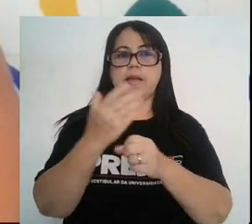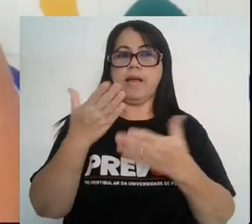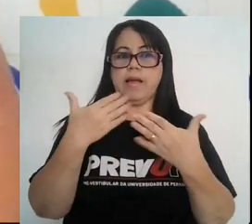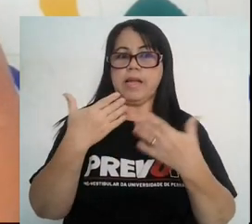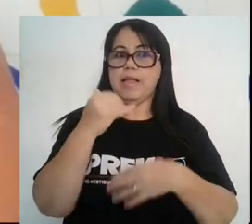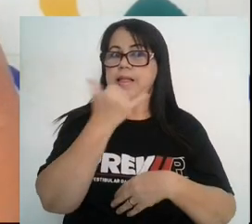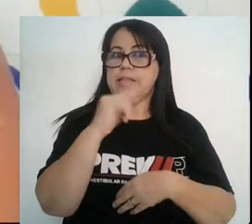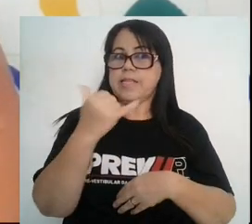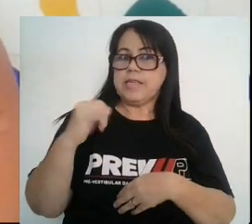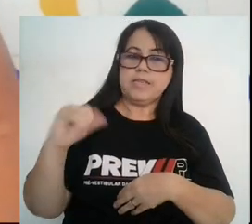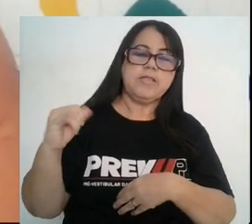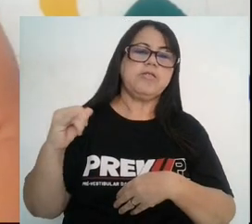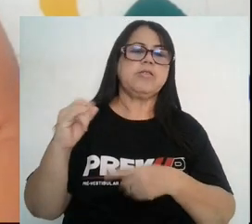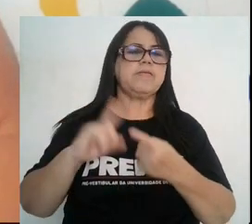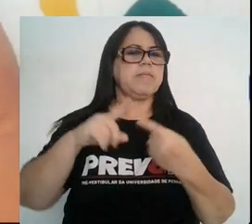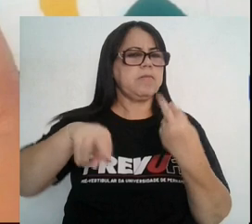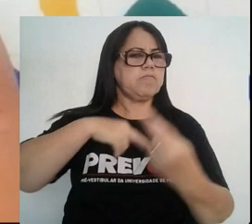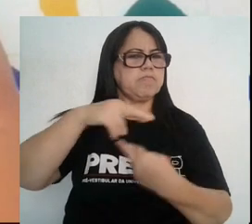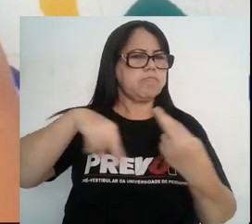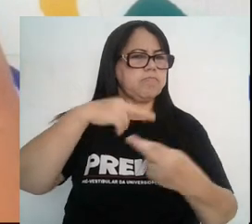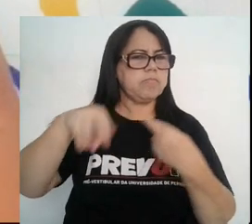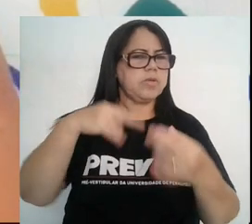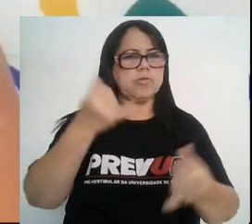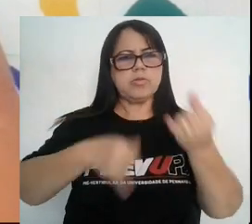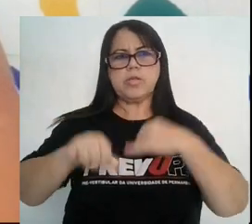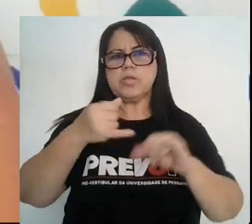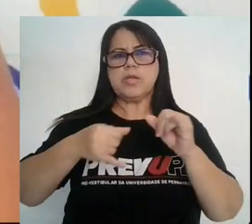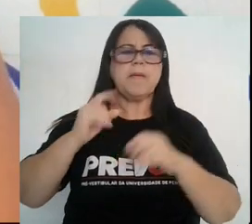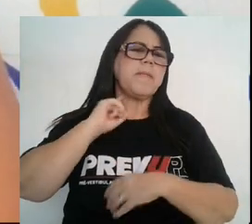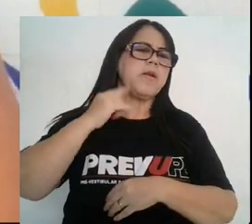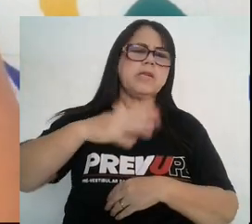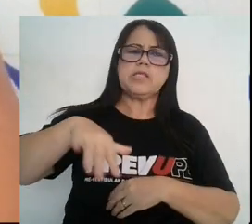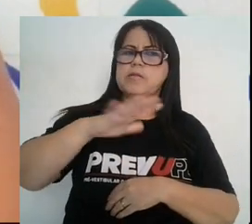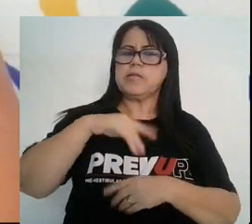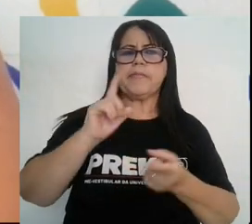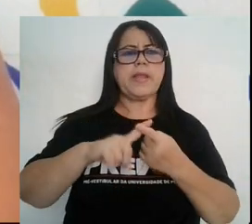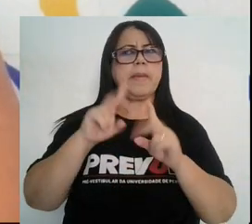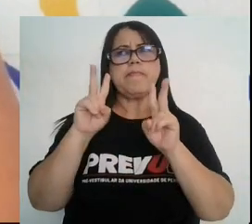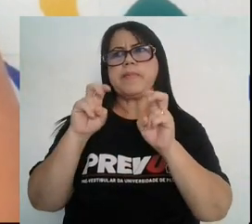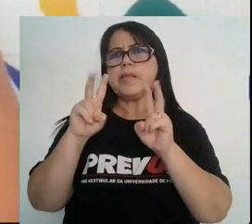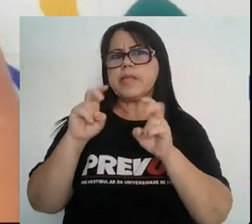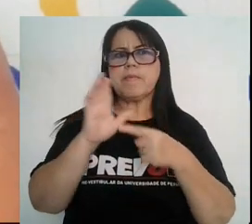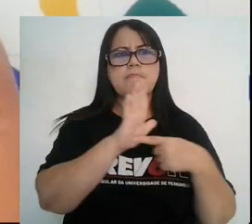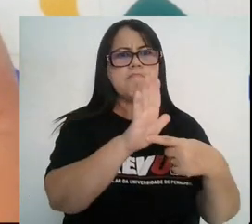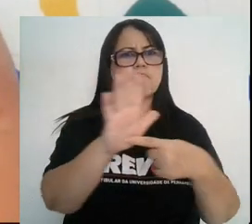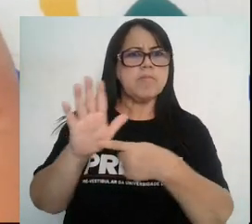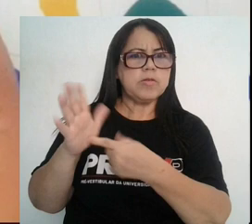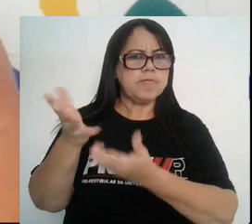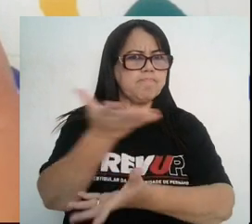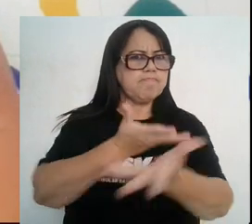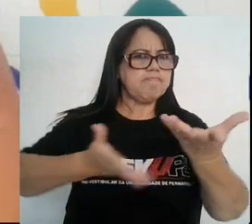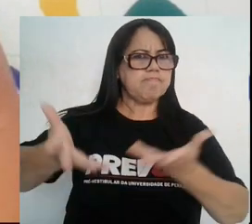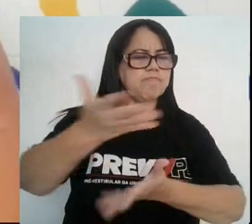e energia das reações químicas, poluição ambiental, tema apresentado de forma transversal